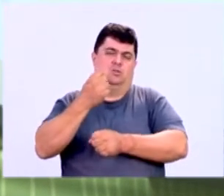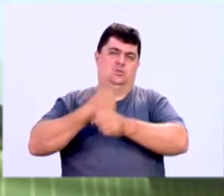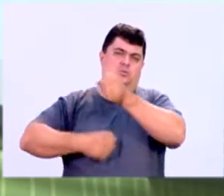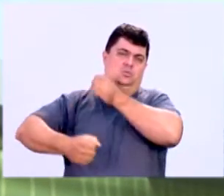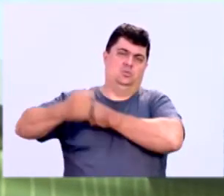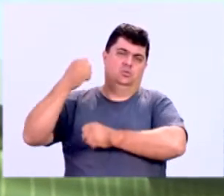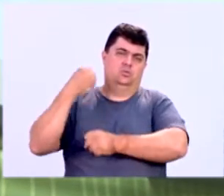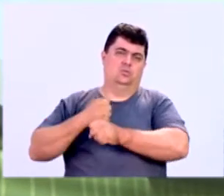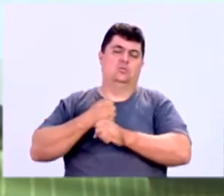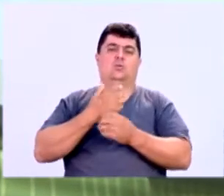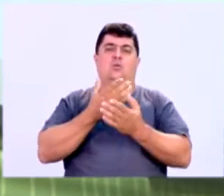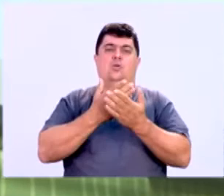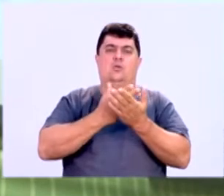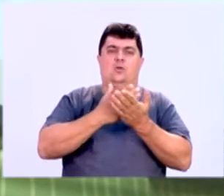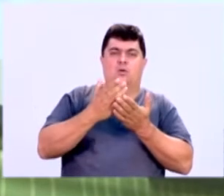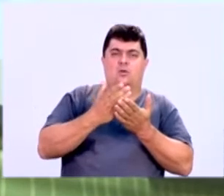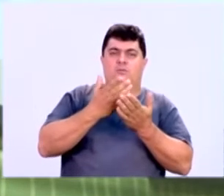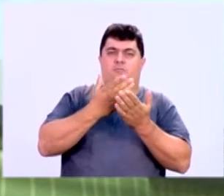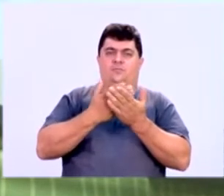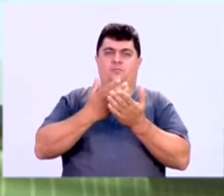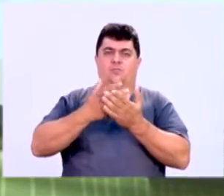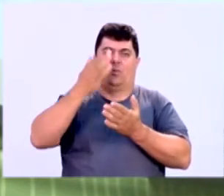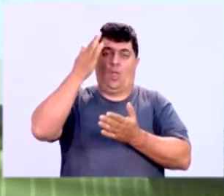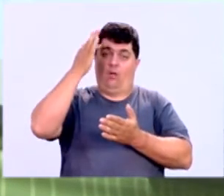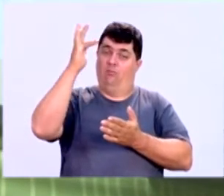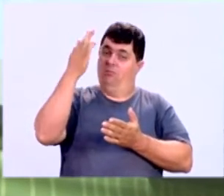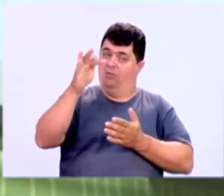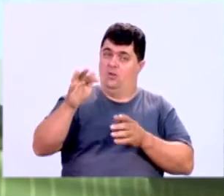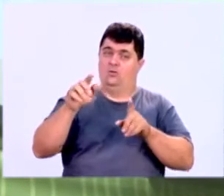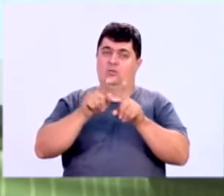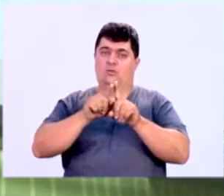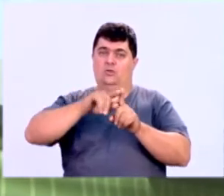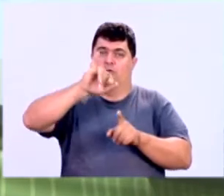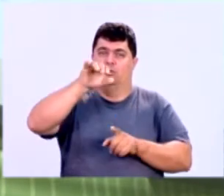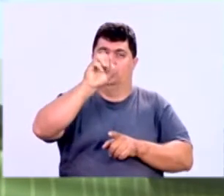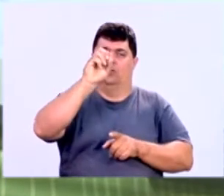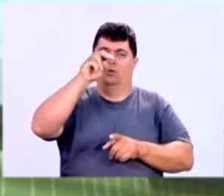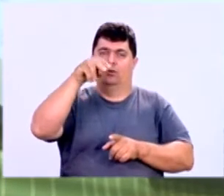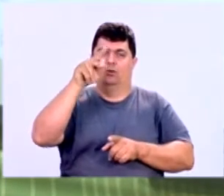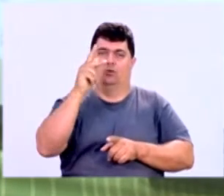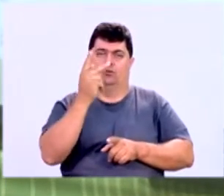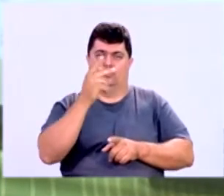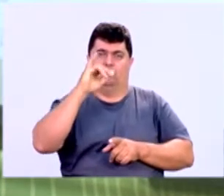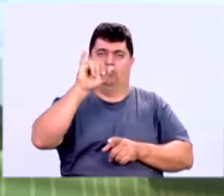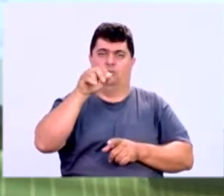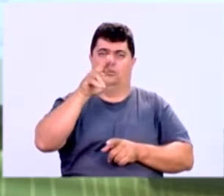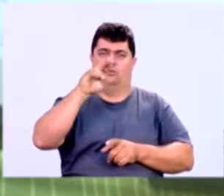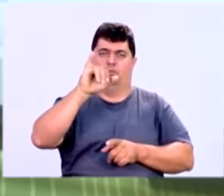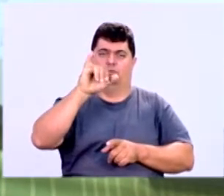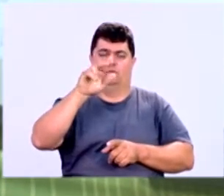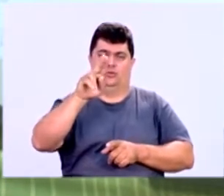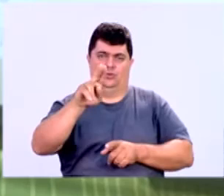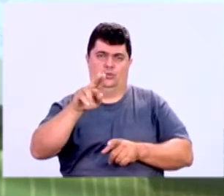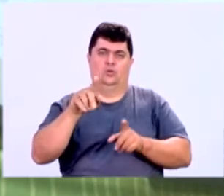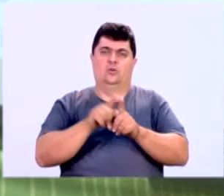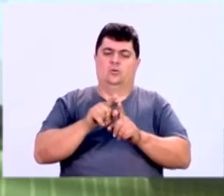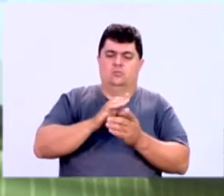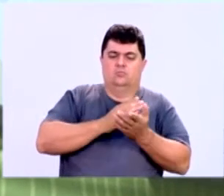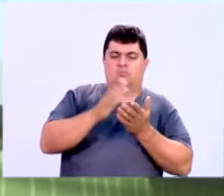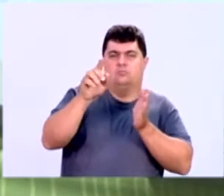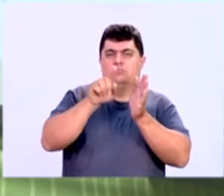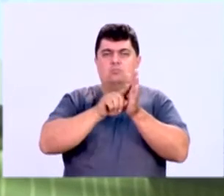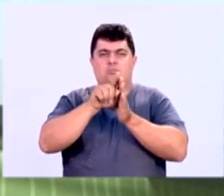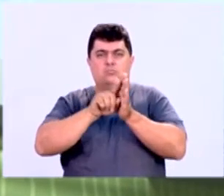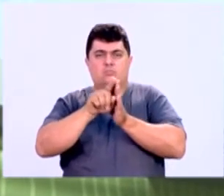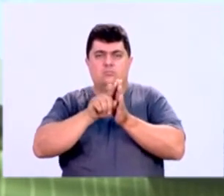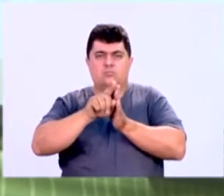pelos estudos do então filósofo e educador John Dewey, nos Estados Unidos, em que ele iniciou as suas pesquisas,